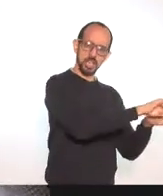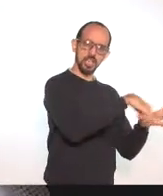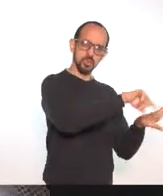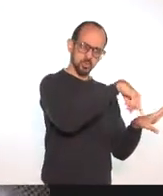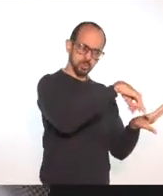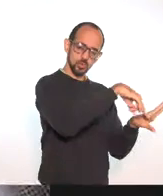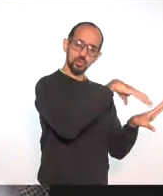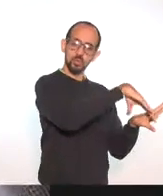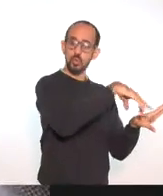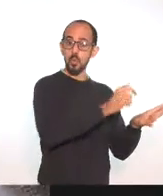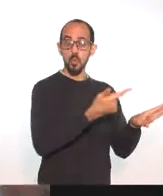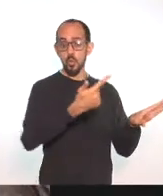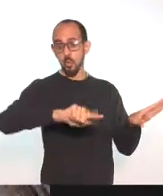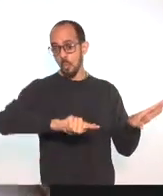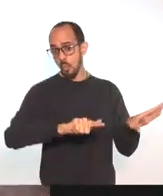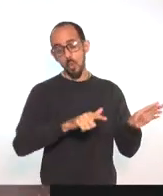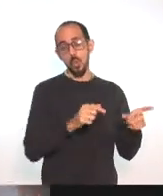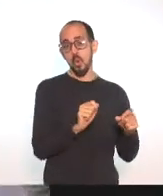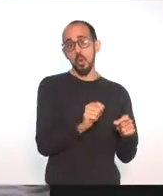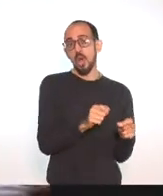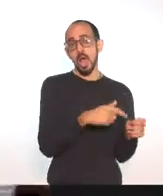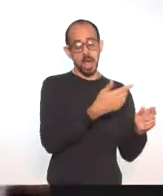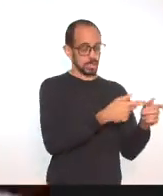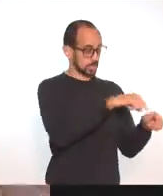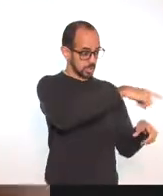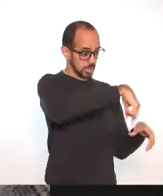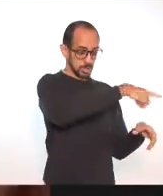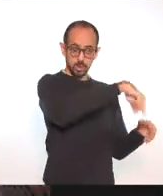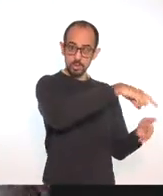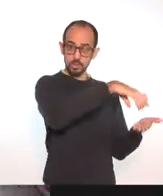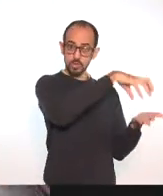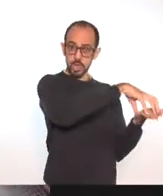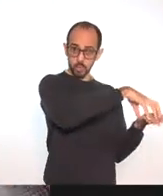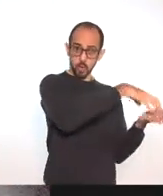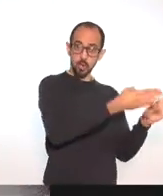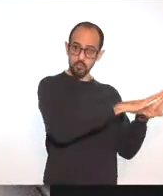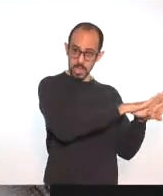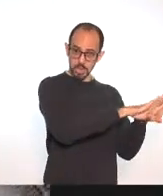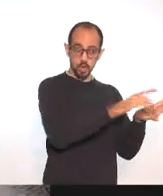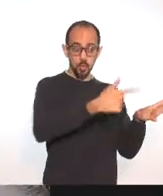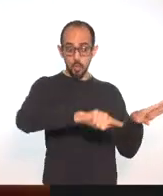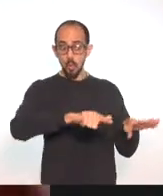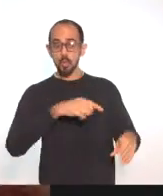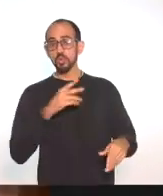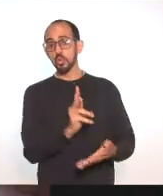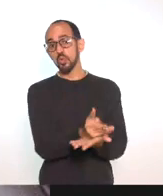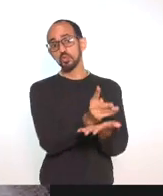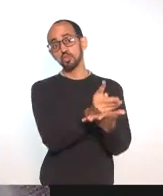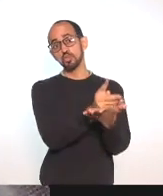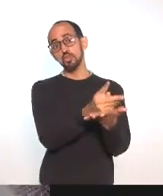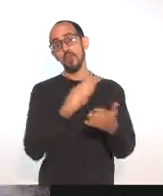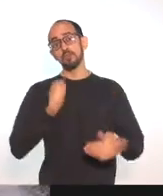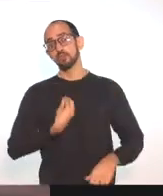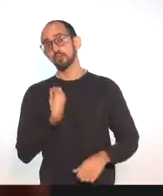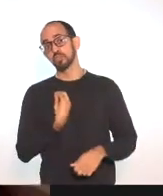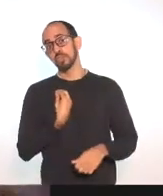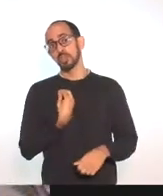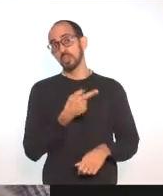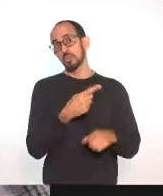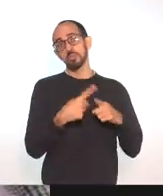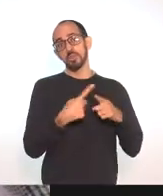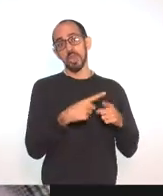comércio que vai fechar o funcionamento de determinados setores e o outro continuar funcionando porque a população circula